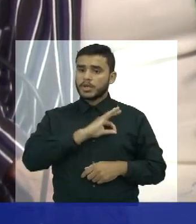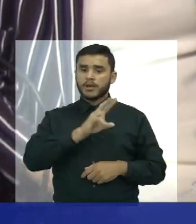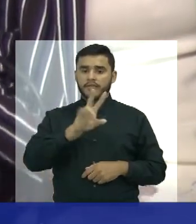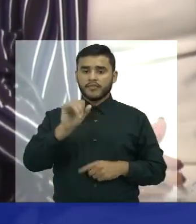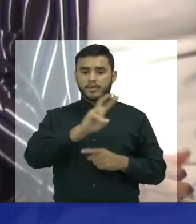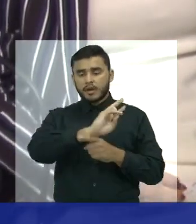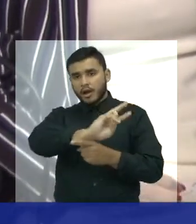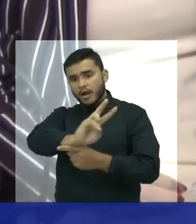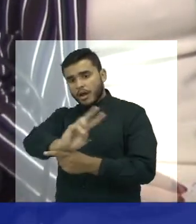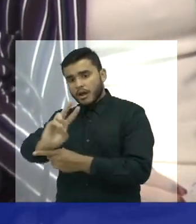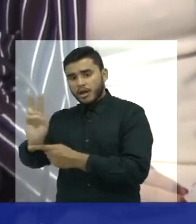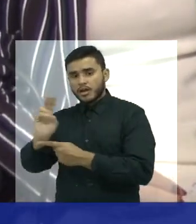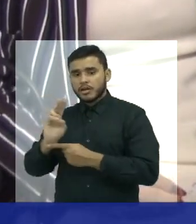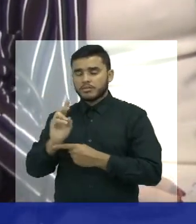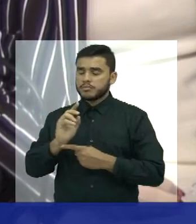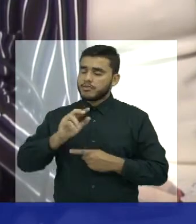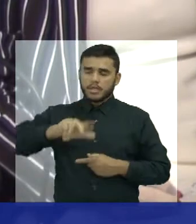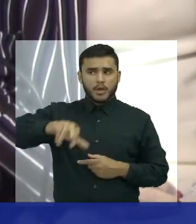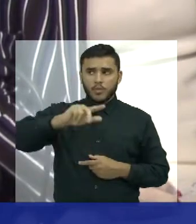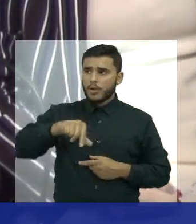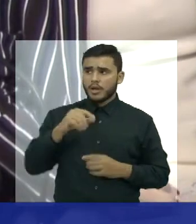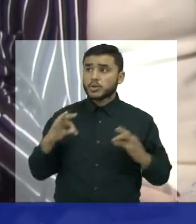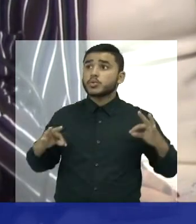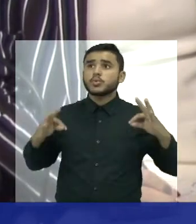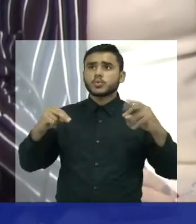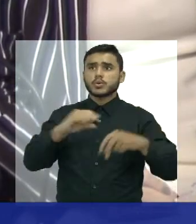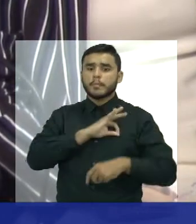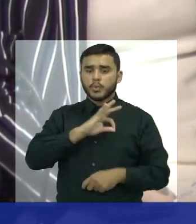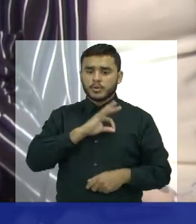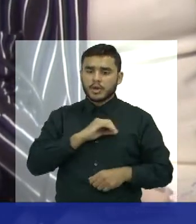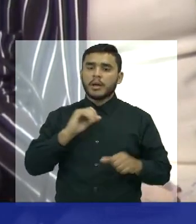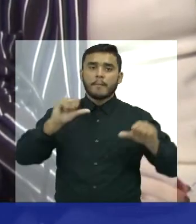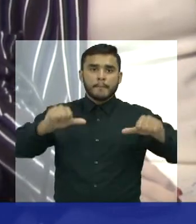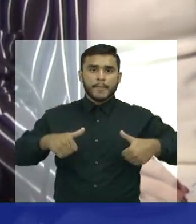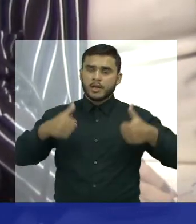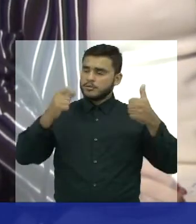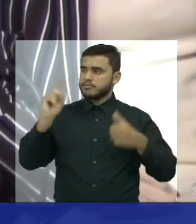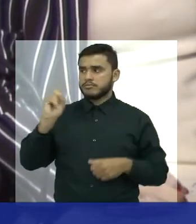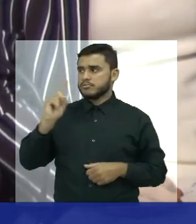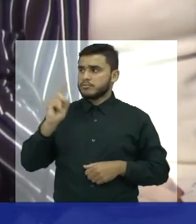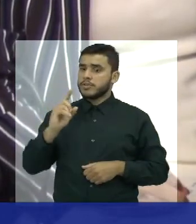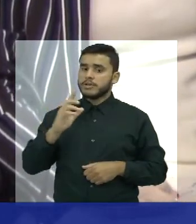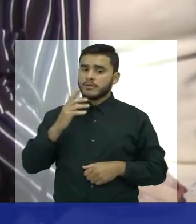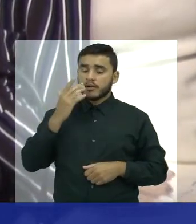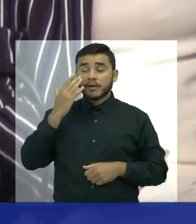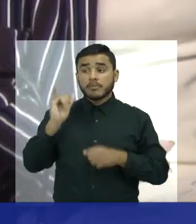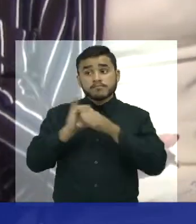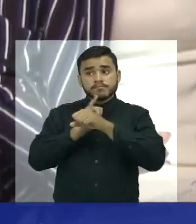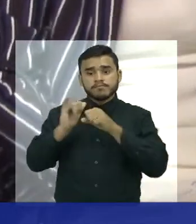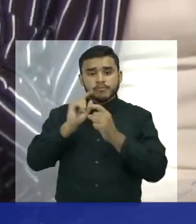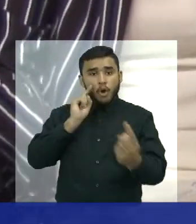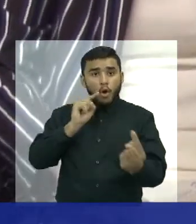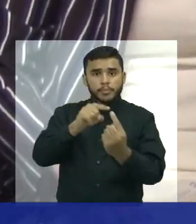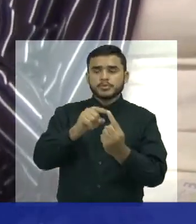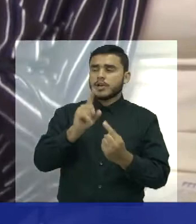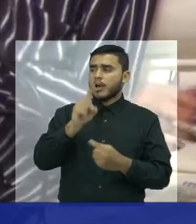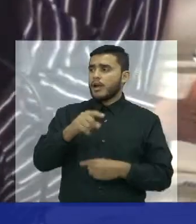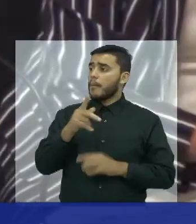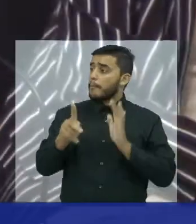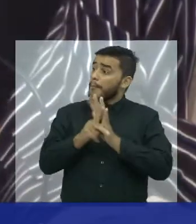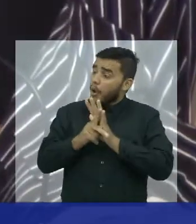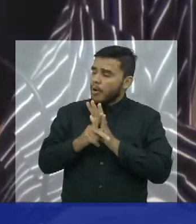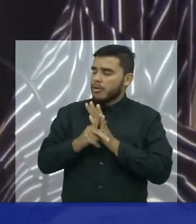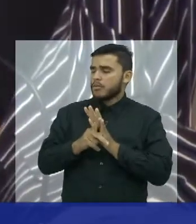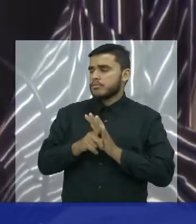encontrar uma saída para o nosso país, é realmente através da execução. Nós acolhemos